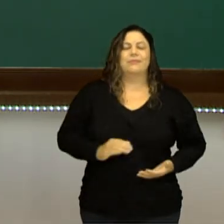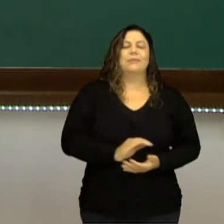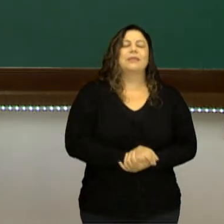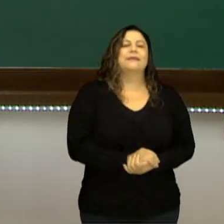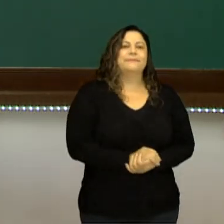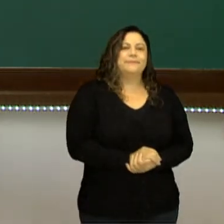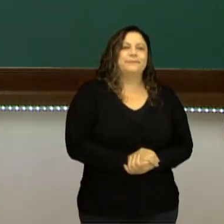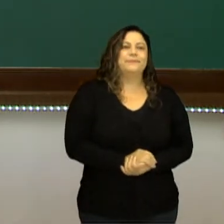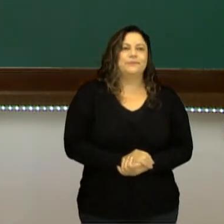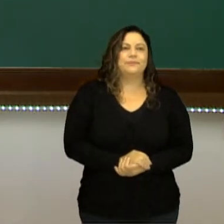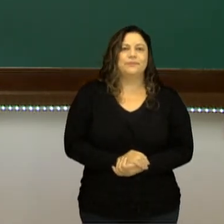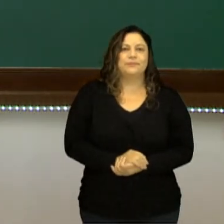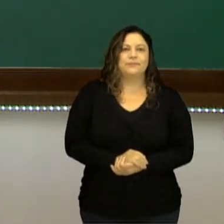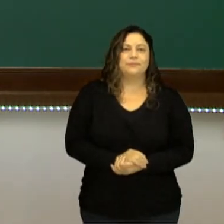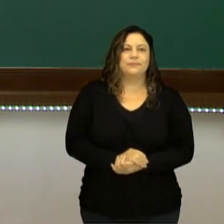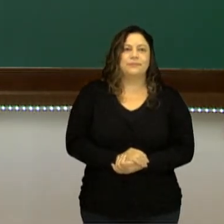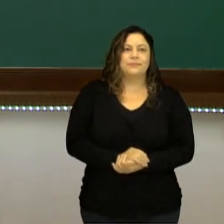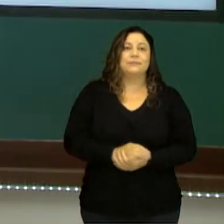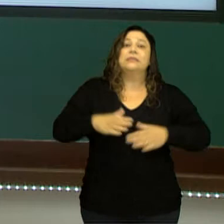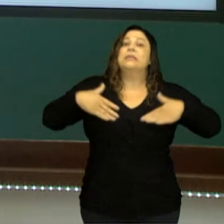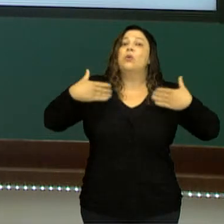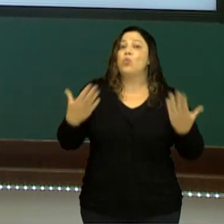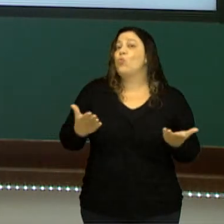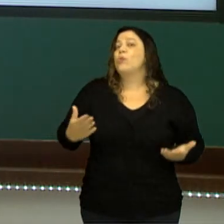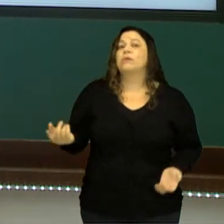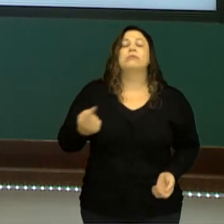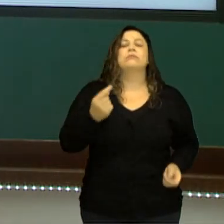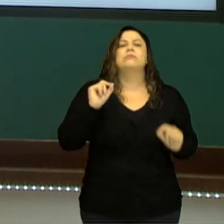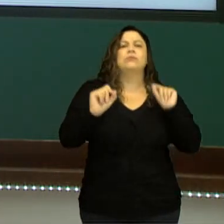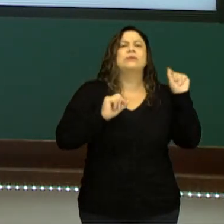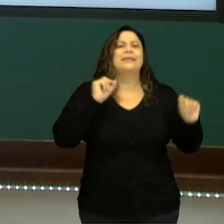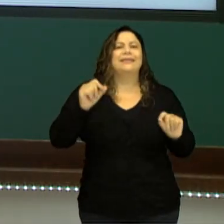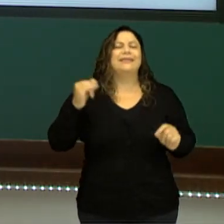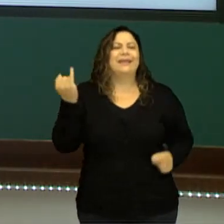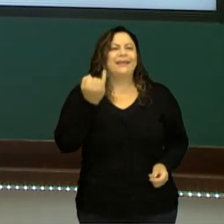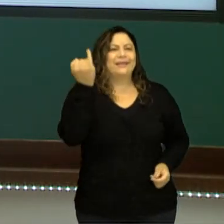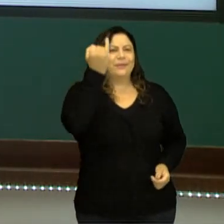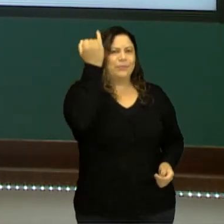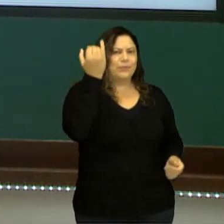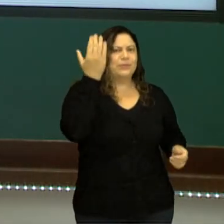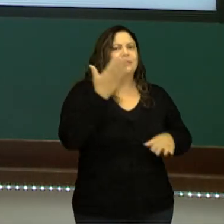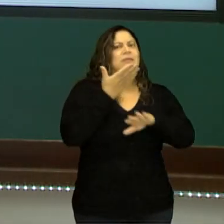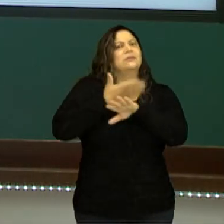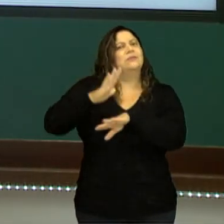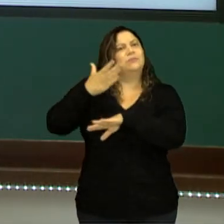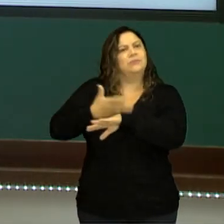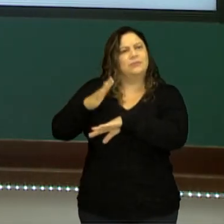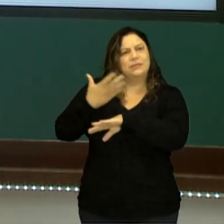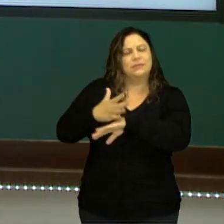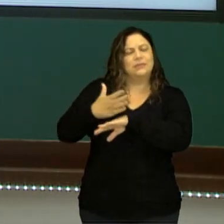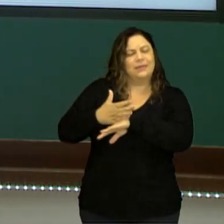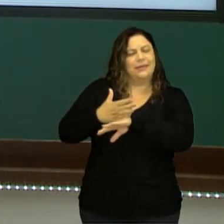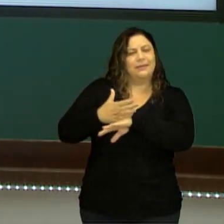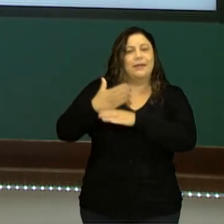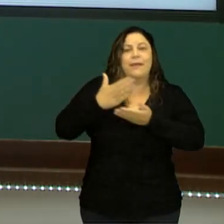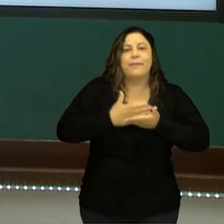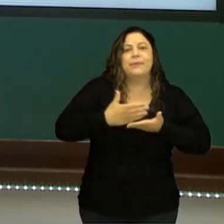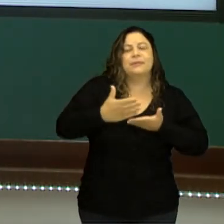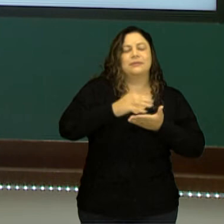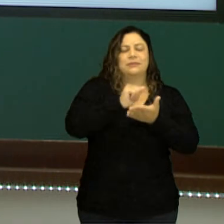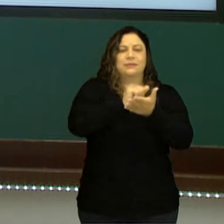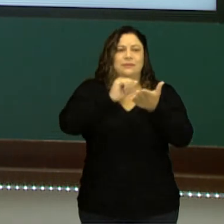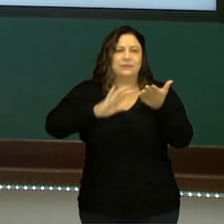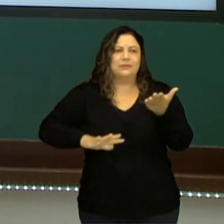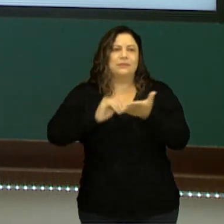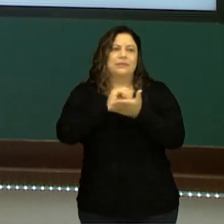desenvolvimento. Beleza? Gente, qual a importância? Olha essa atividade aqui, hein? Qual a importância de praticar a partir de